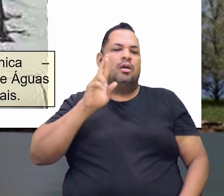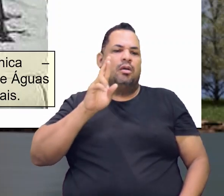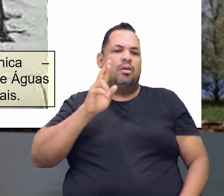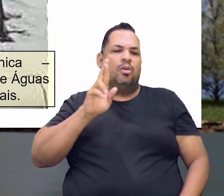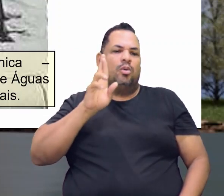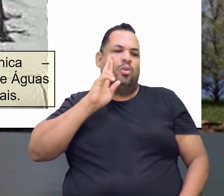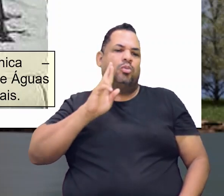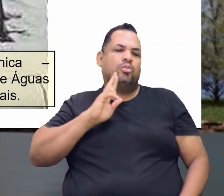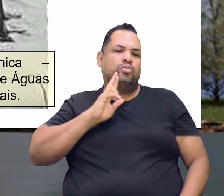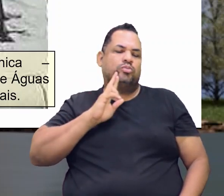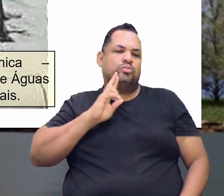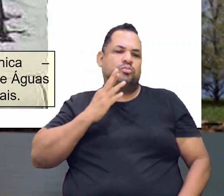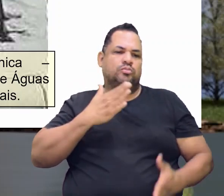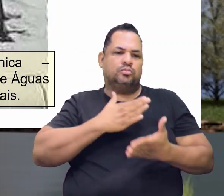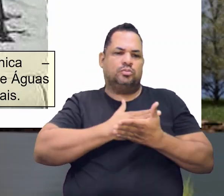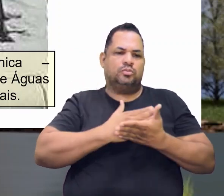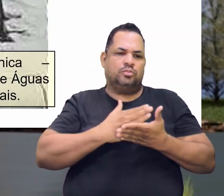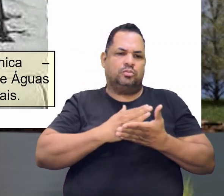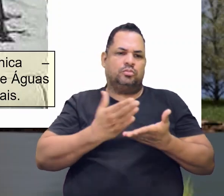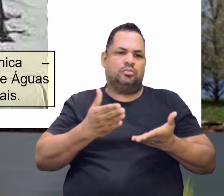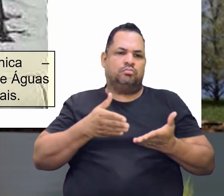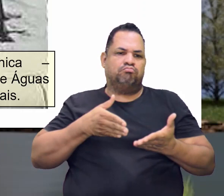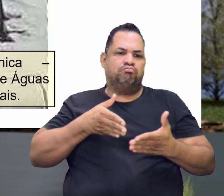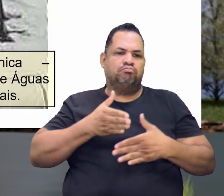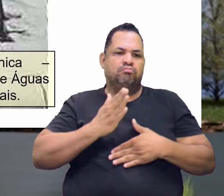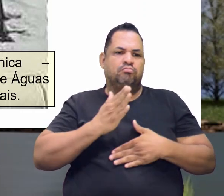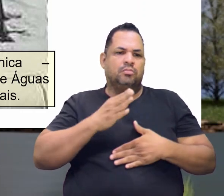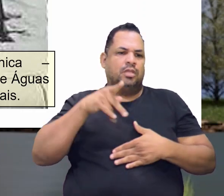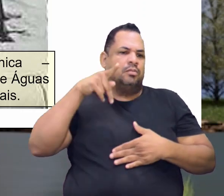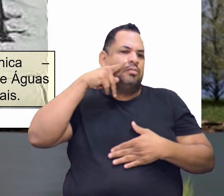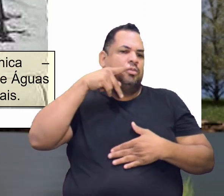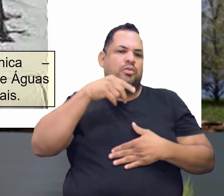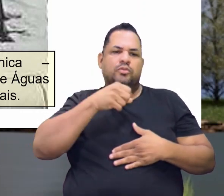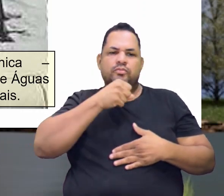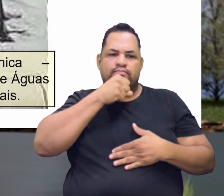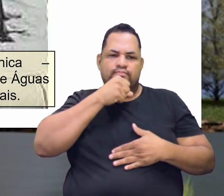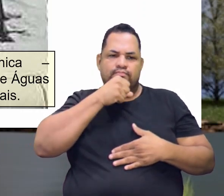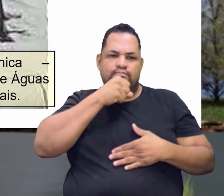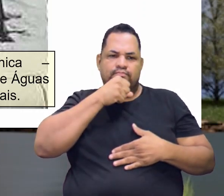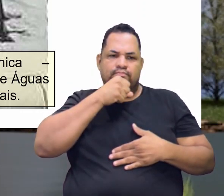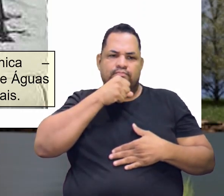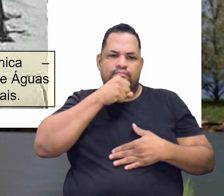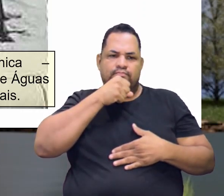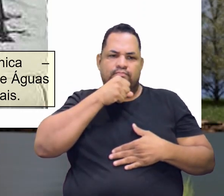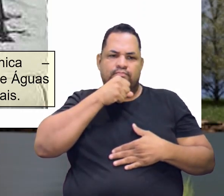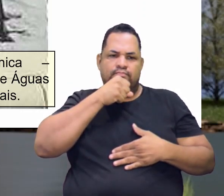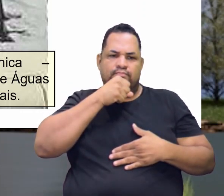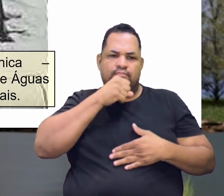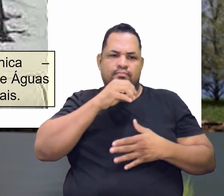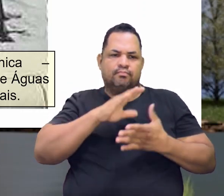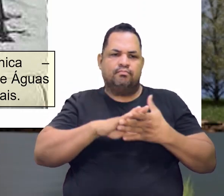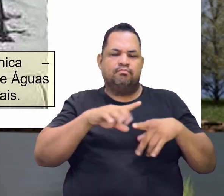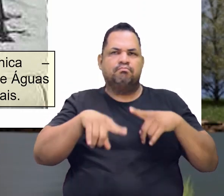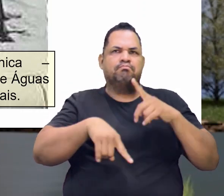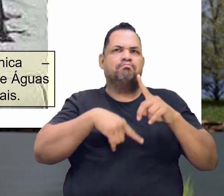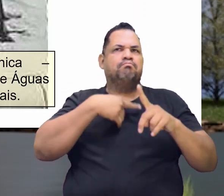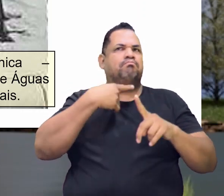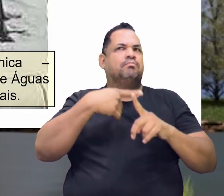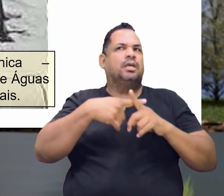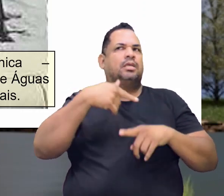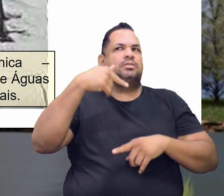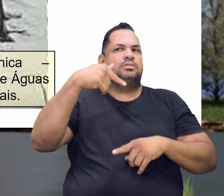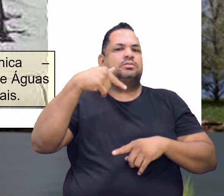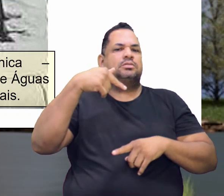aceito. Rondon passou por aqui, senhores, aqui em Porto Velho, mais de 7